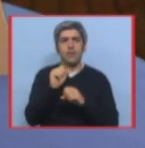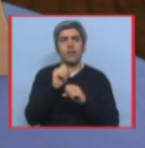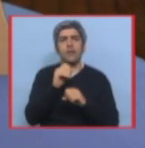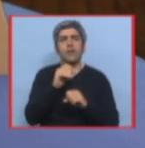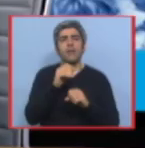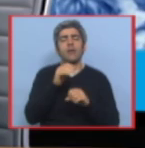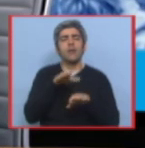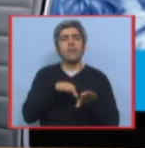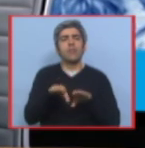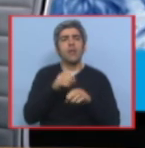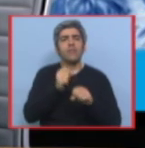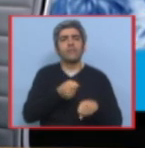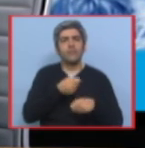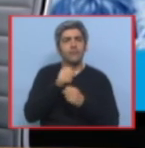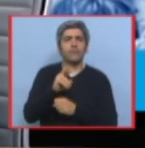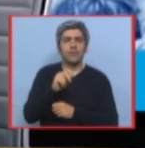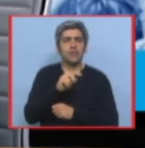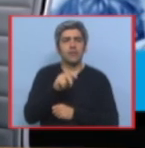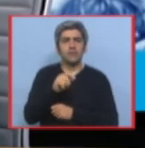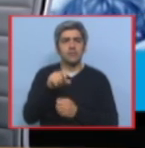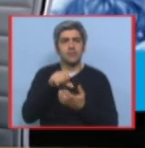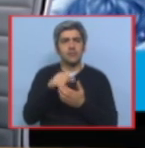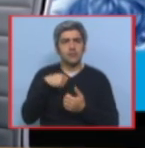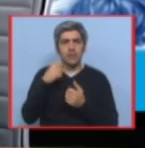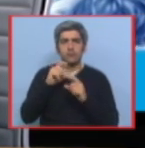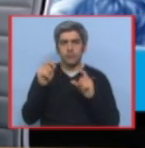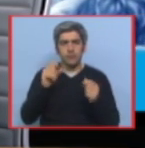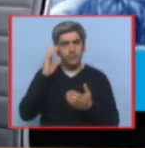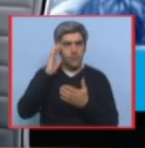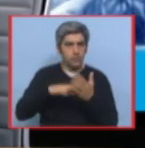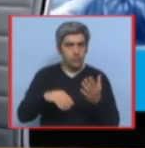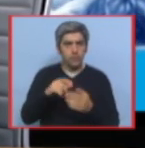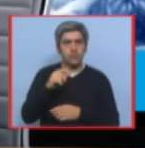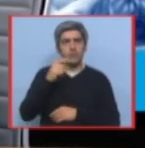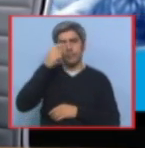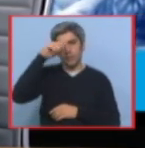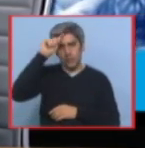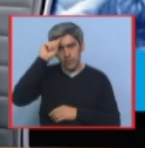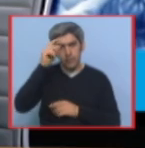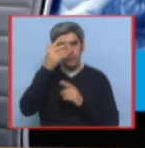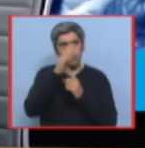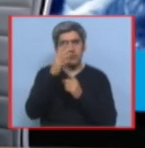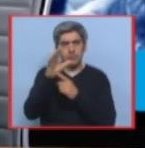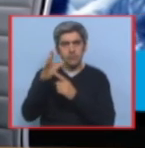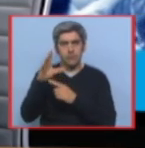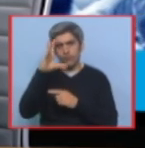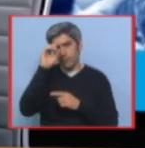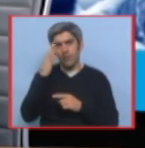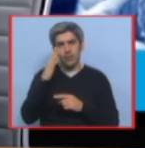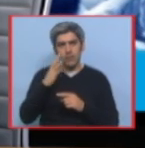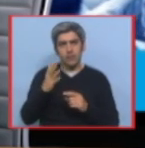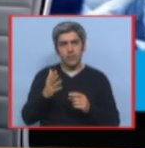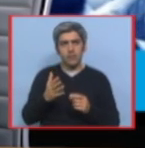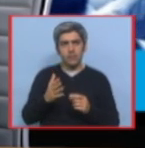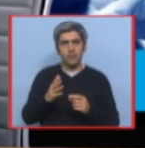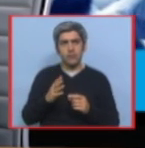caso em que o centro da cidade foi abandonado, Barcelona, Berlim, em que o Governo foi tentando, ao longo dos